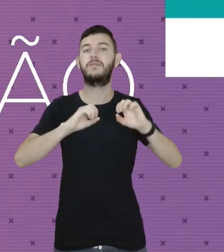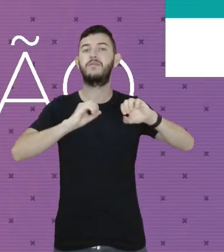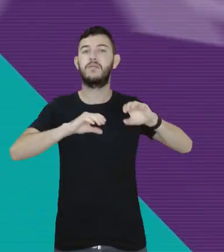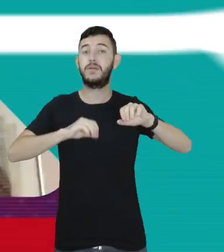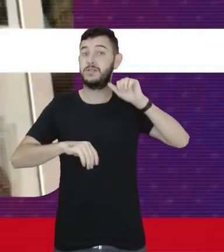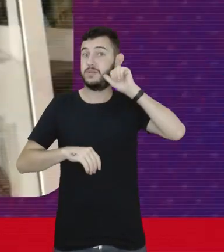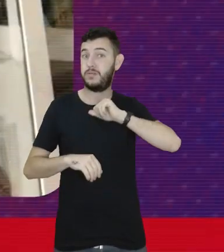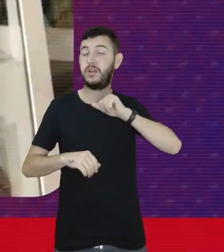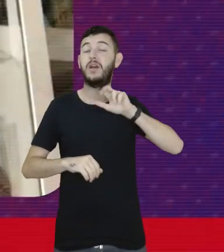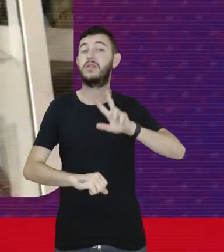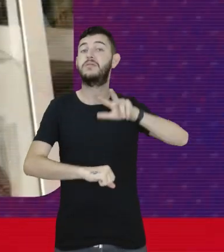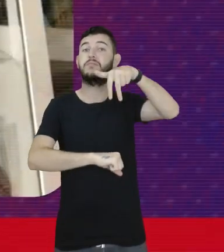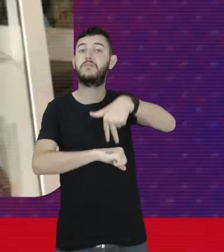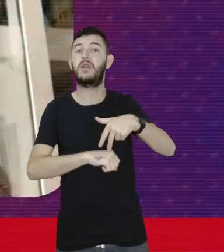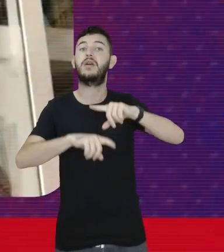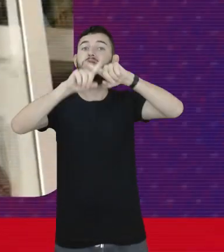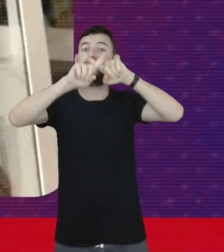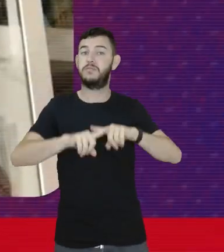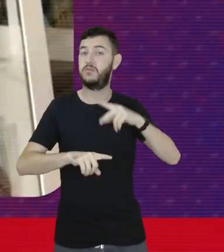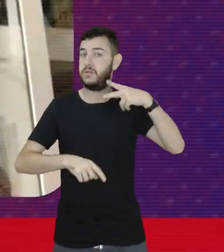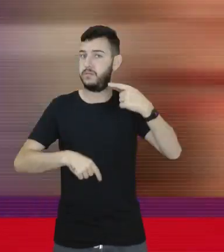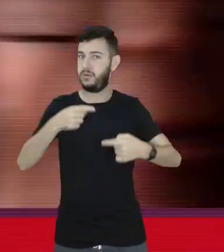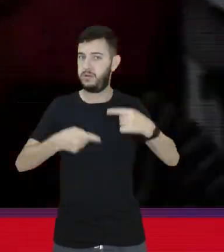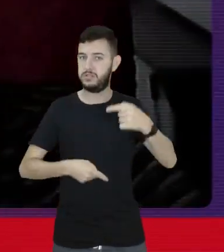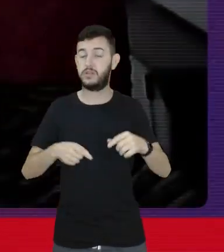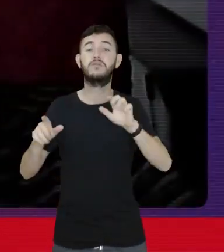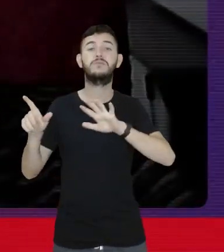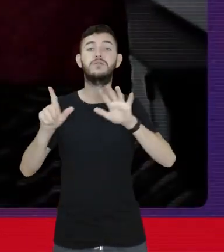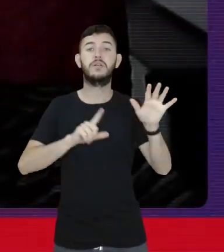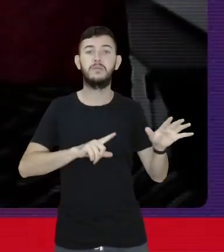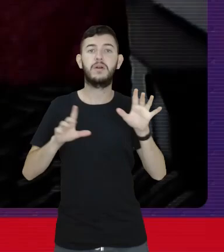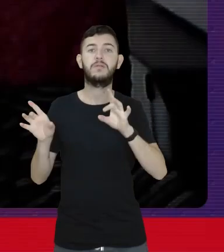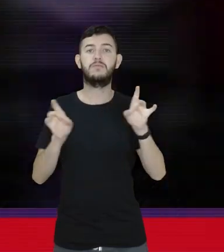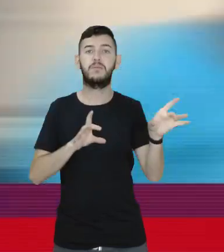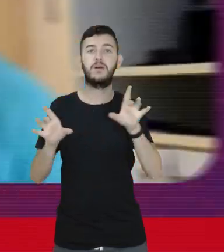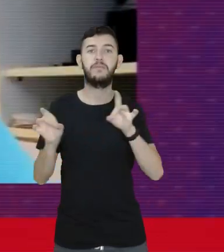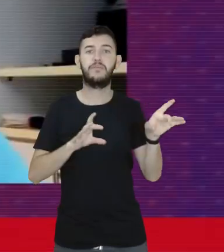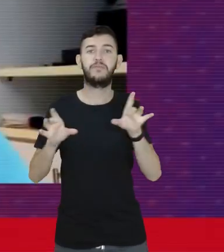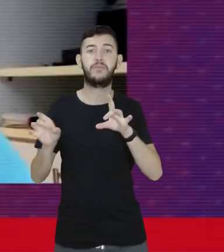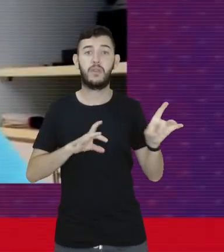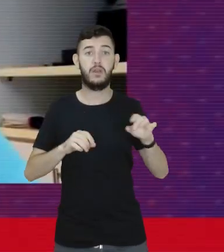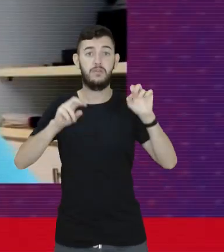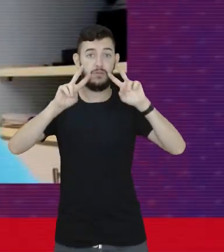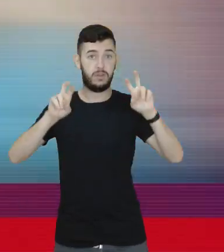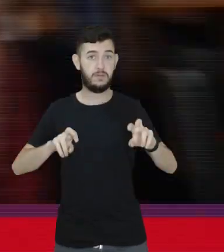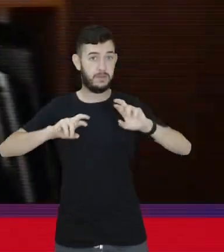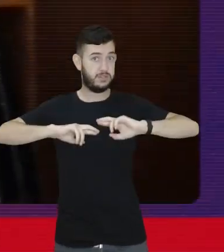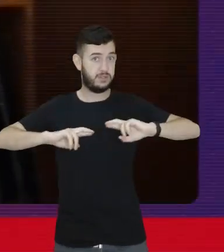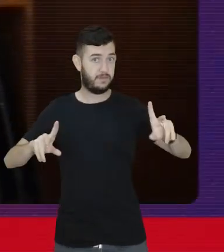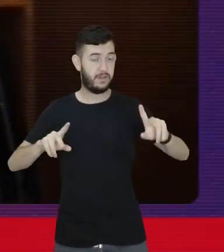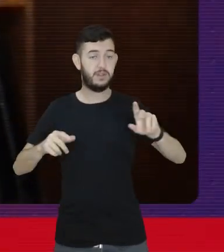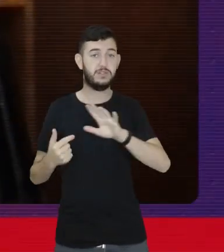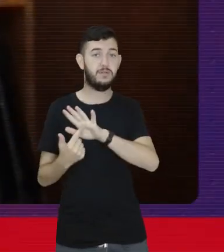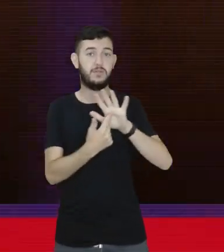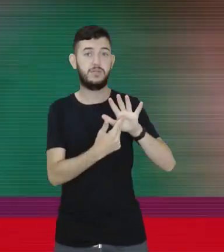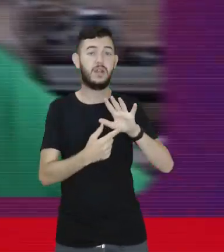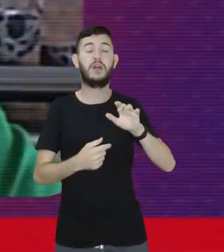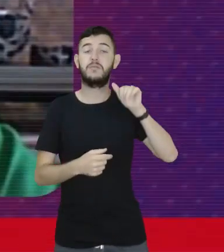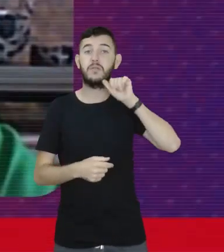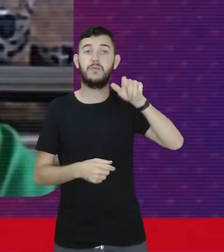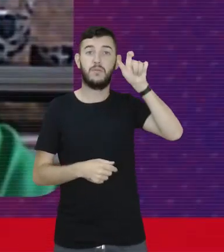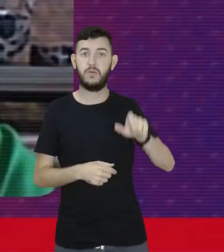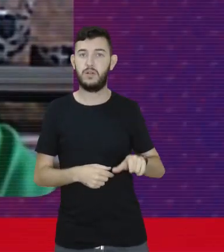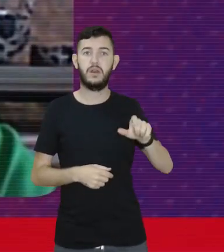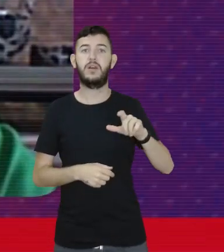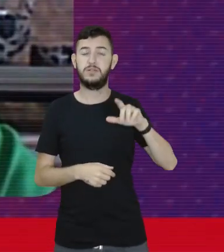das mulheres para a disputa política. A cada semana, um tema diferente será trabalhado em aulas preparadas por especialistas e mulheres de notório saber.